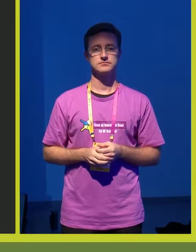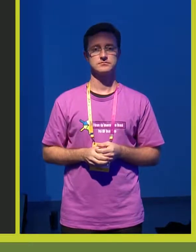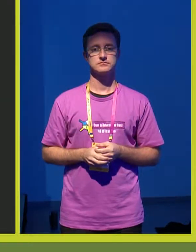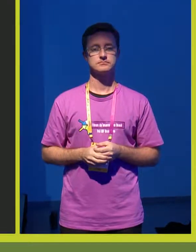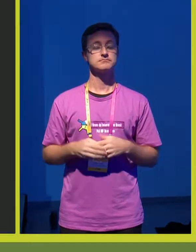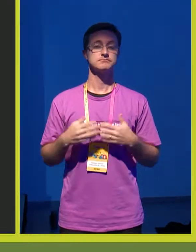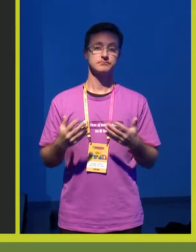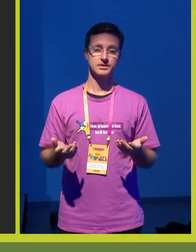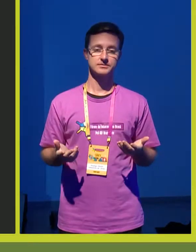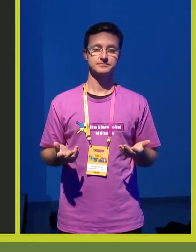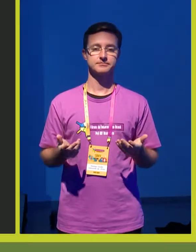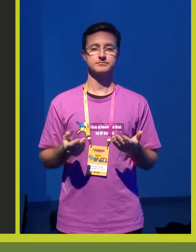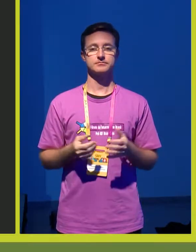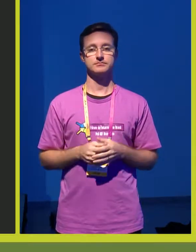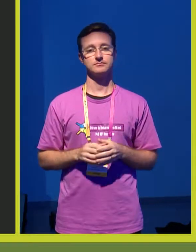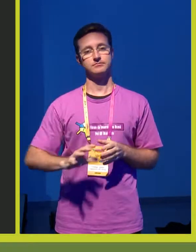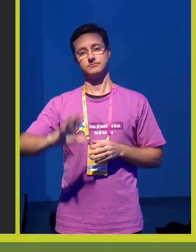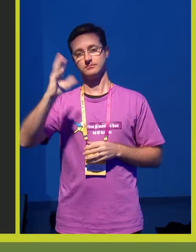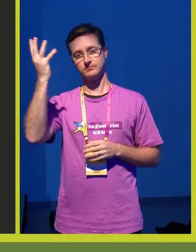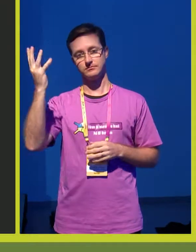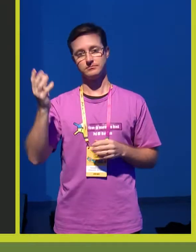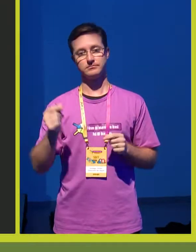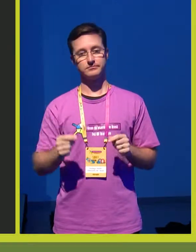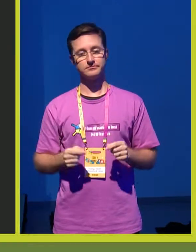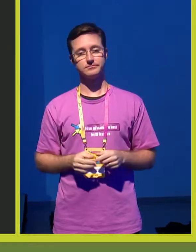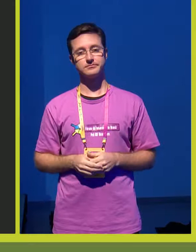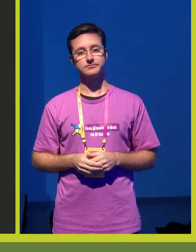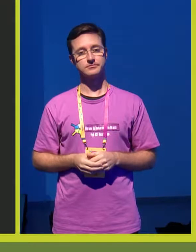Bem, acontece que,